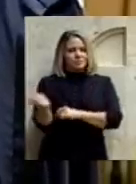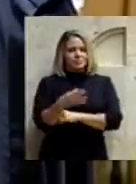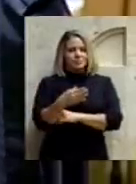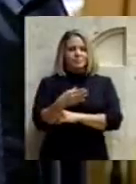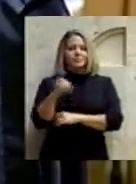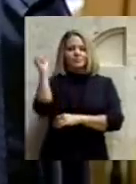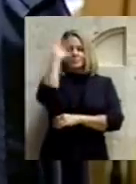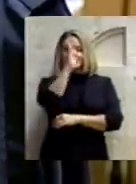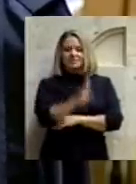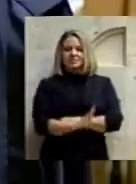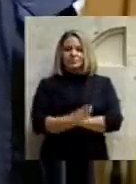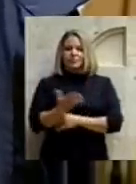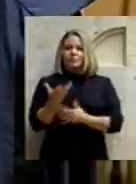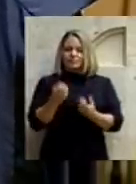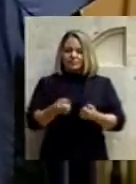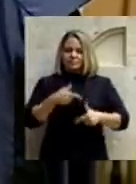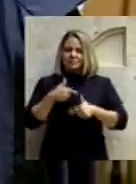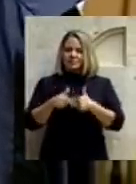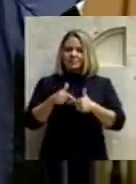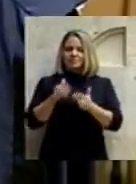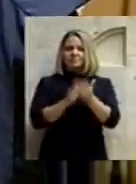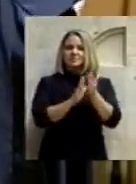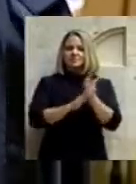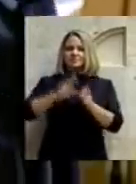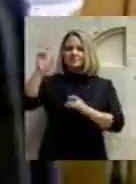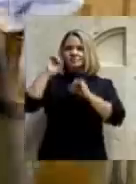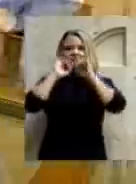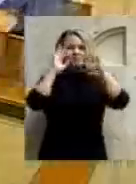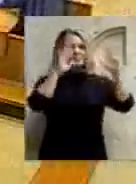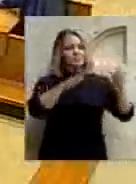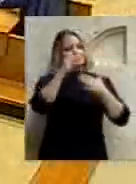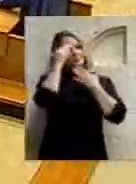Mãos a obras. Parabéns, que Deus os abençoe e muito obrigado.